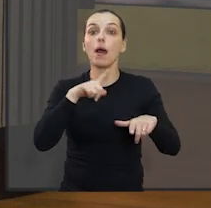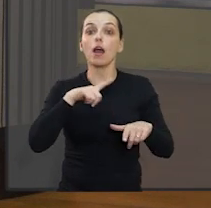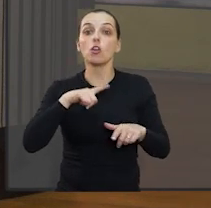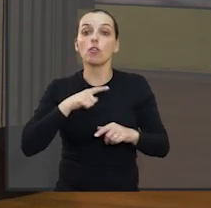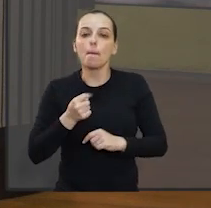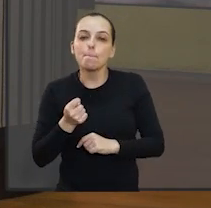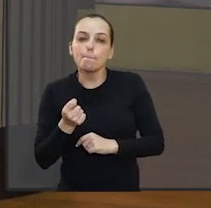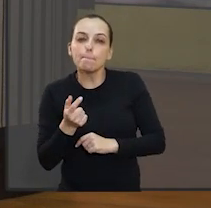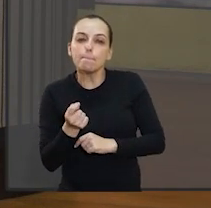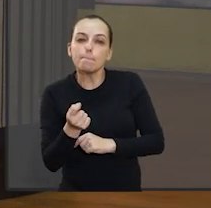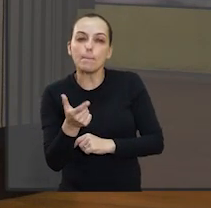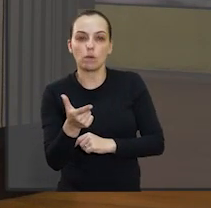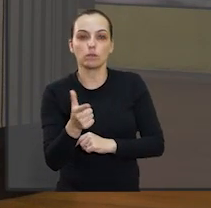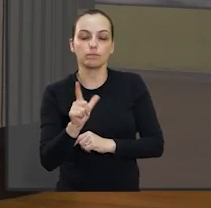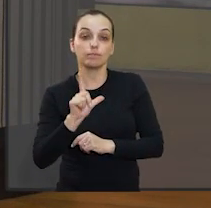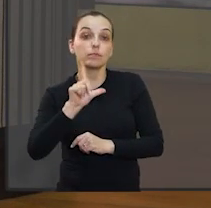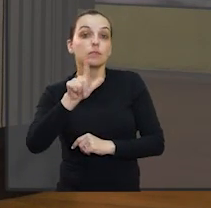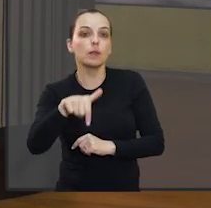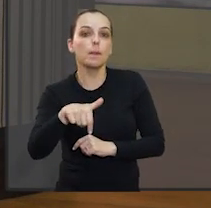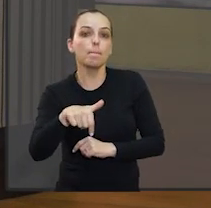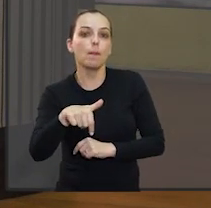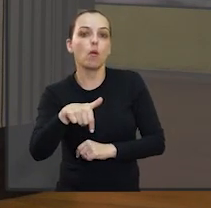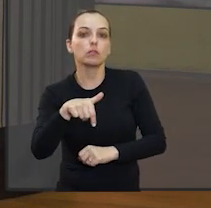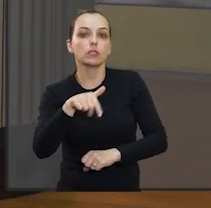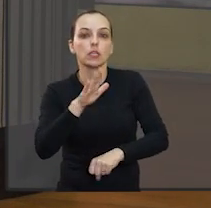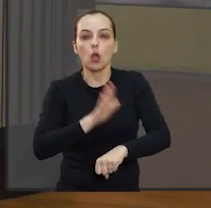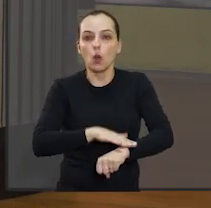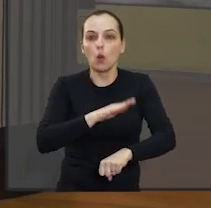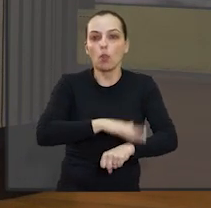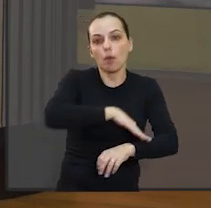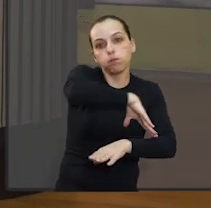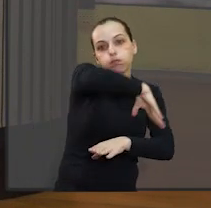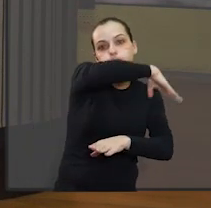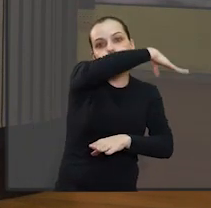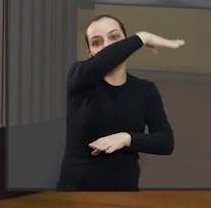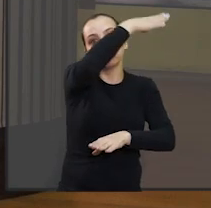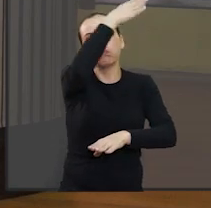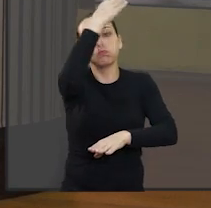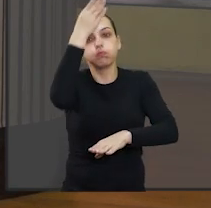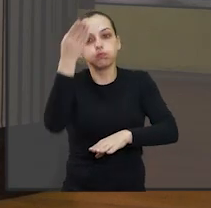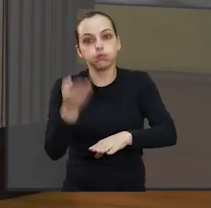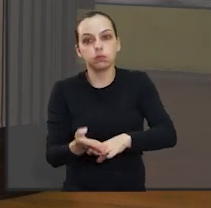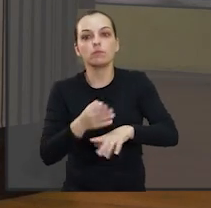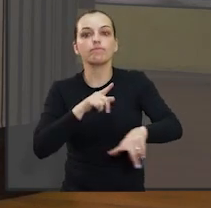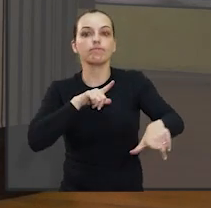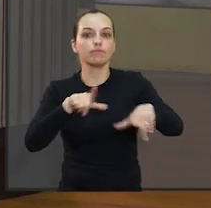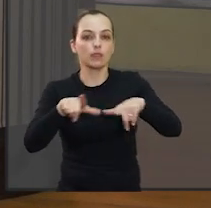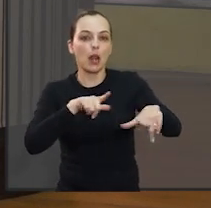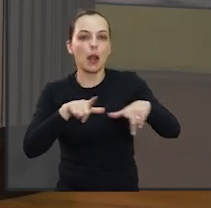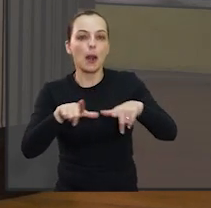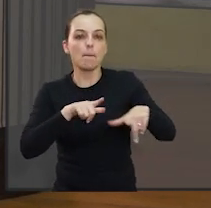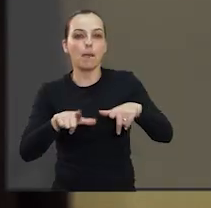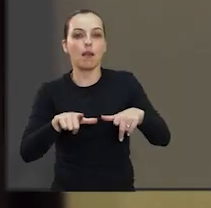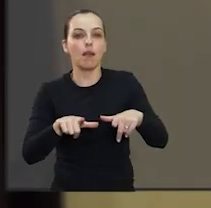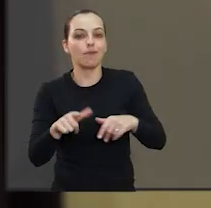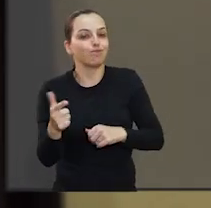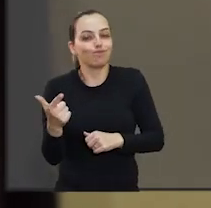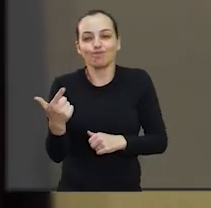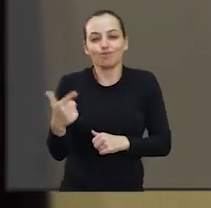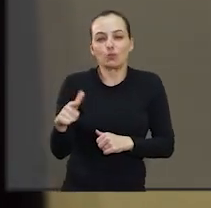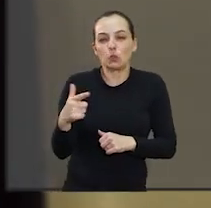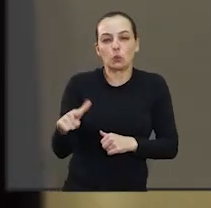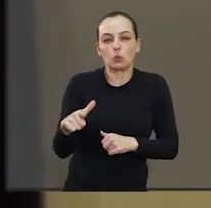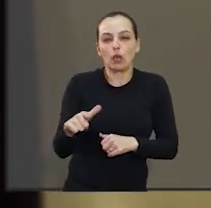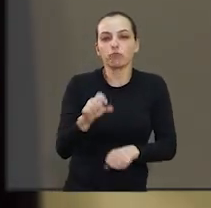ou você está num tempo miserável que não tem nada mesmo, ou no seguinte você só está comendo alguma coisa, mas ainda continua com